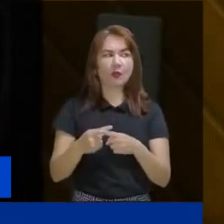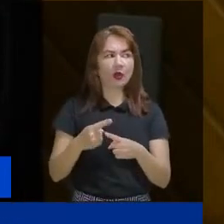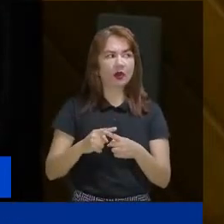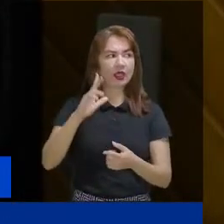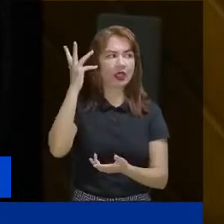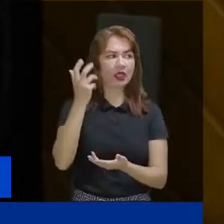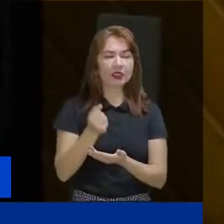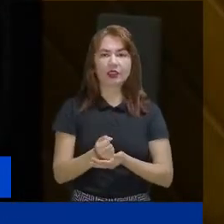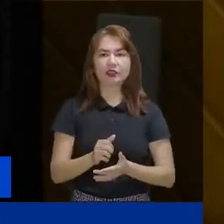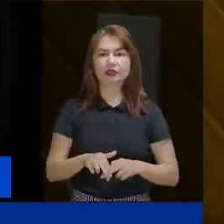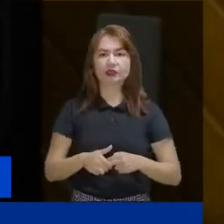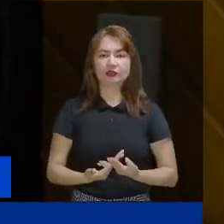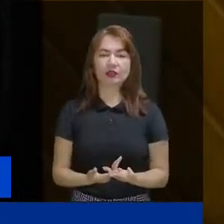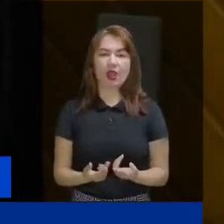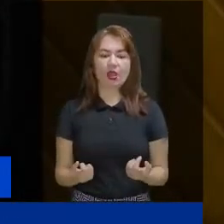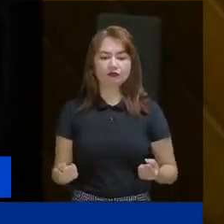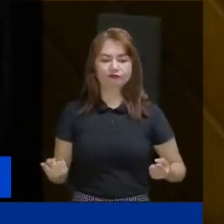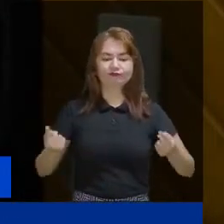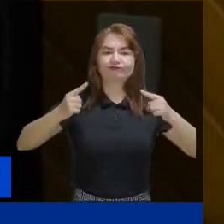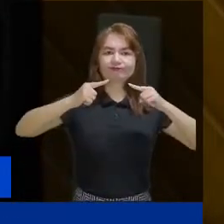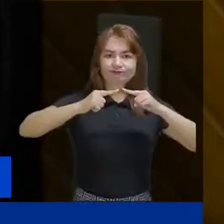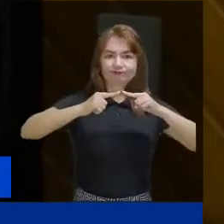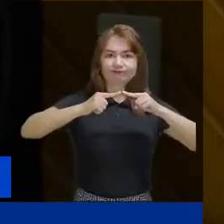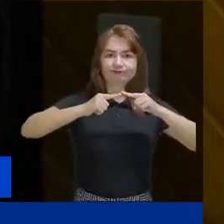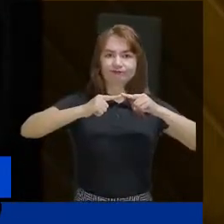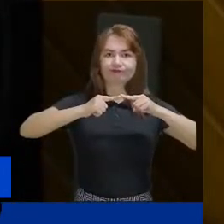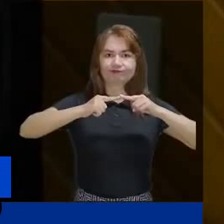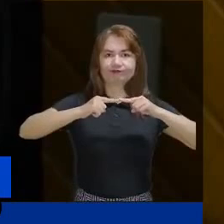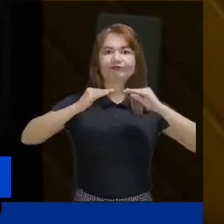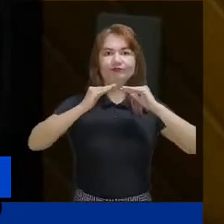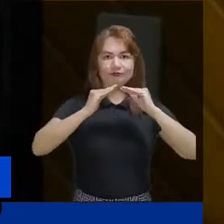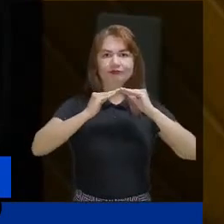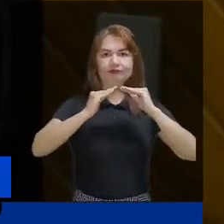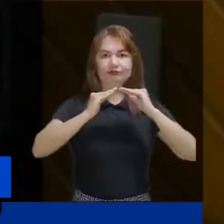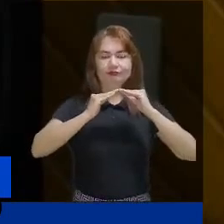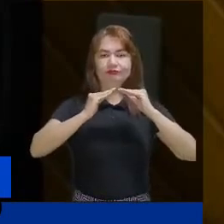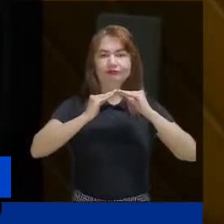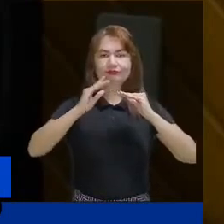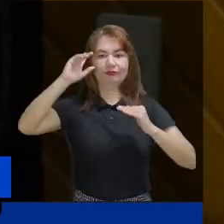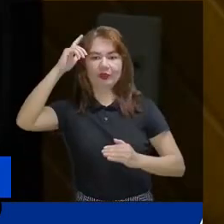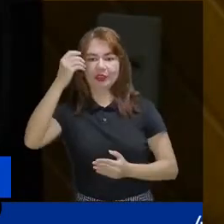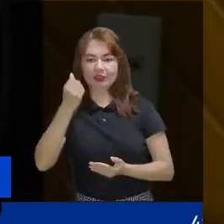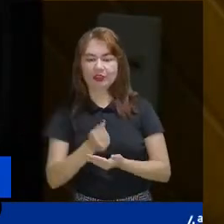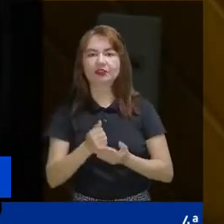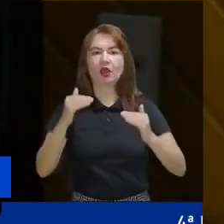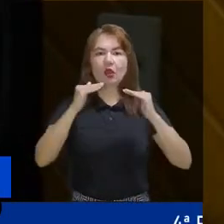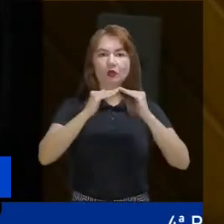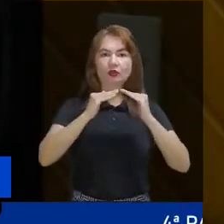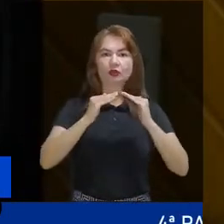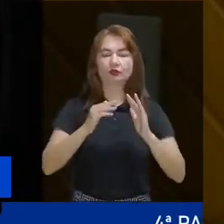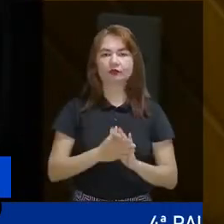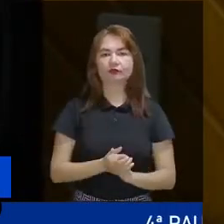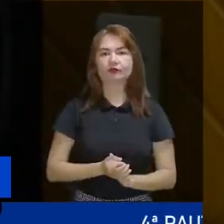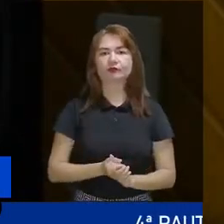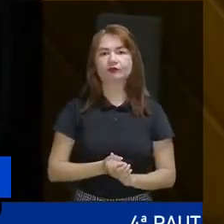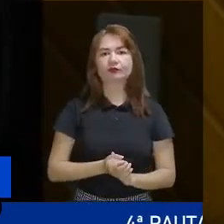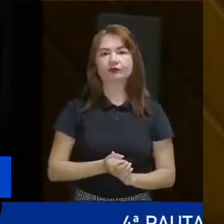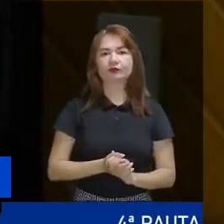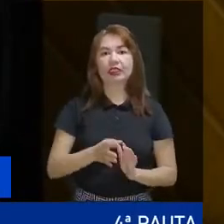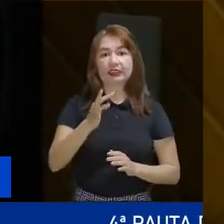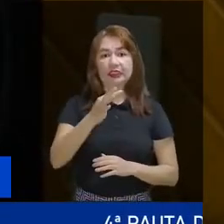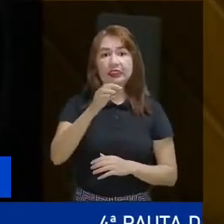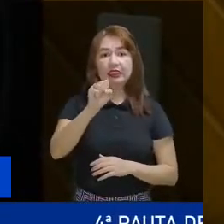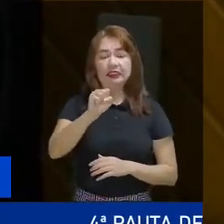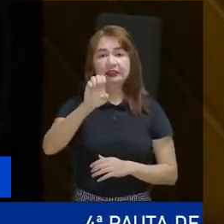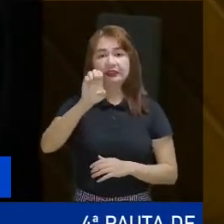decisões proferidas não foram conflitantes entre si. Aqui um julgamento do TSE de relatoria do ministro Alexandre de Moraes, julgado